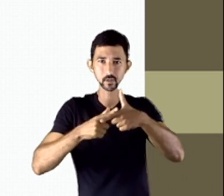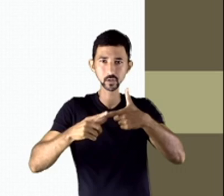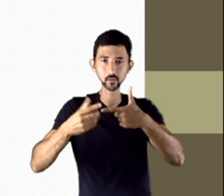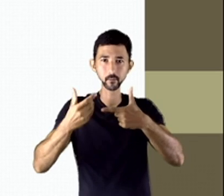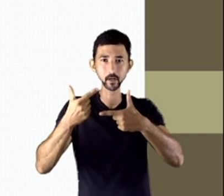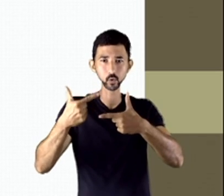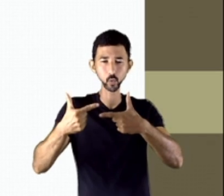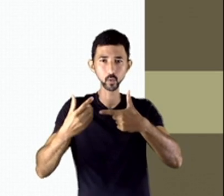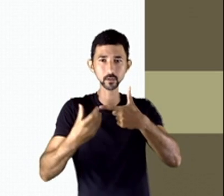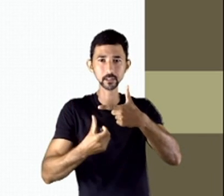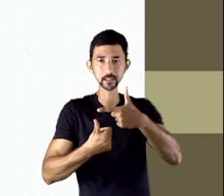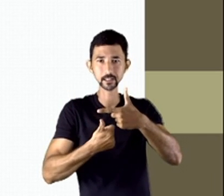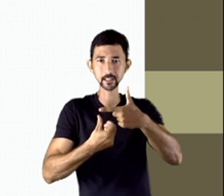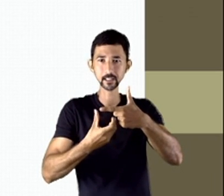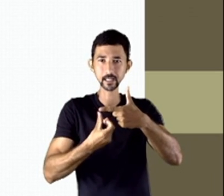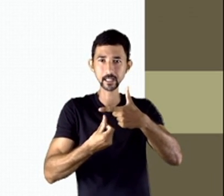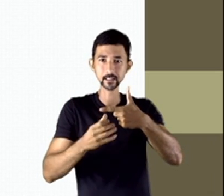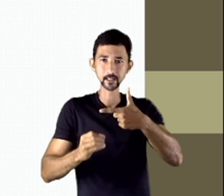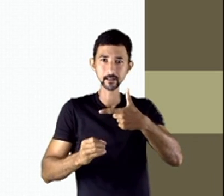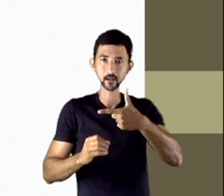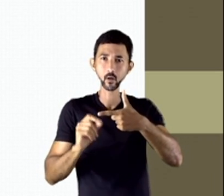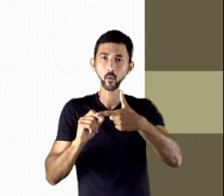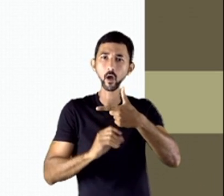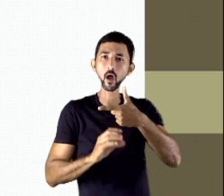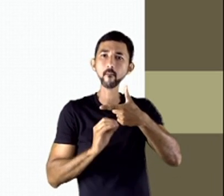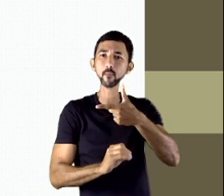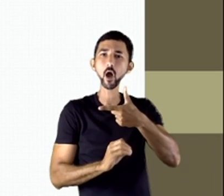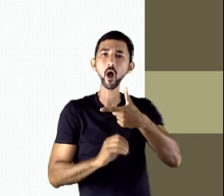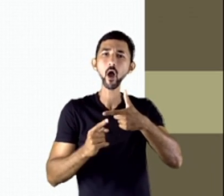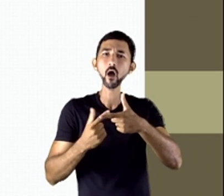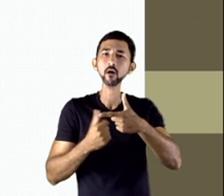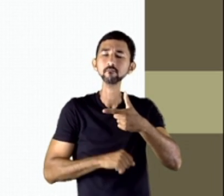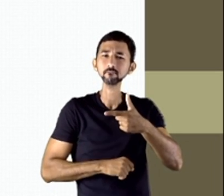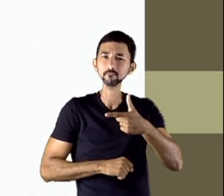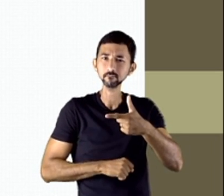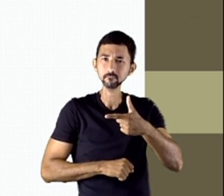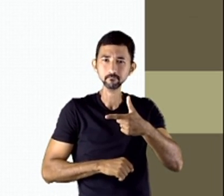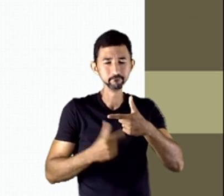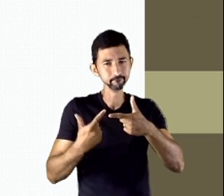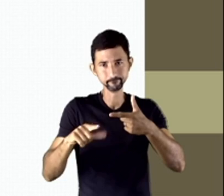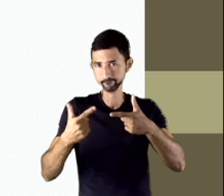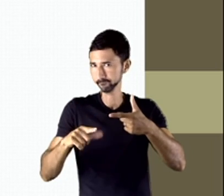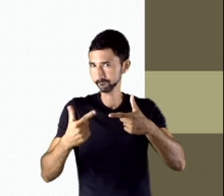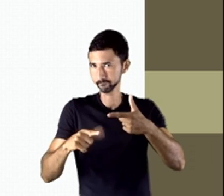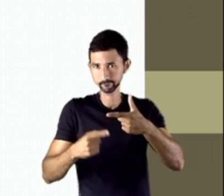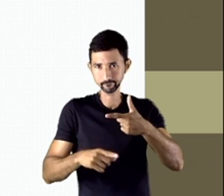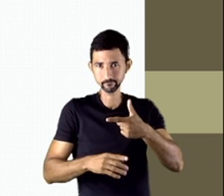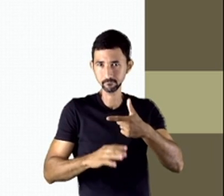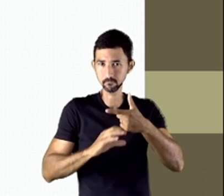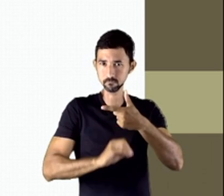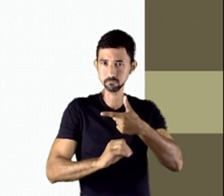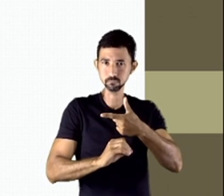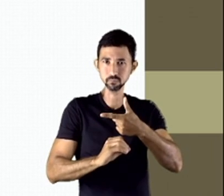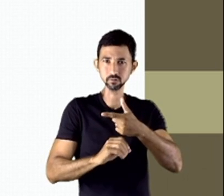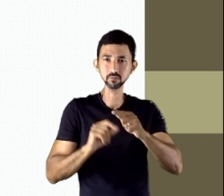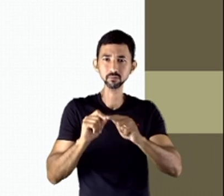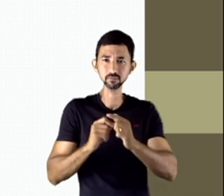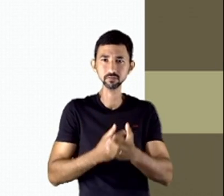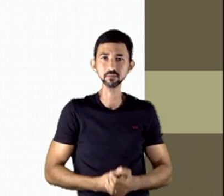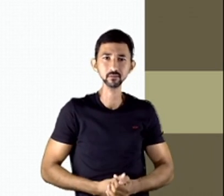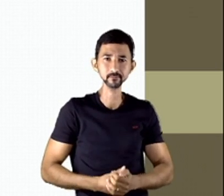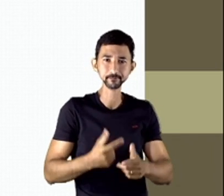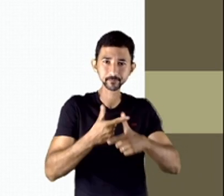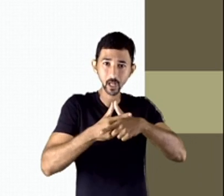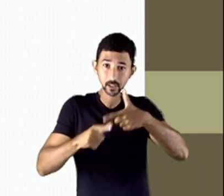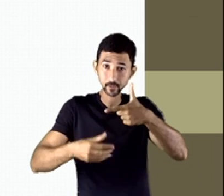deu 60. Olha só, restou algo na primeira divisão? Não, né? Deu resto zero. Isso significa que a divisão